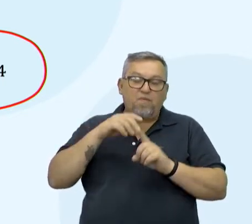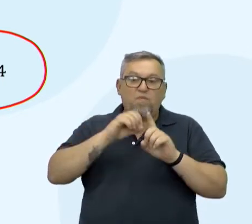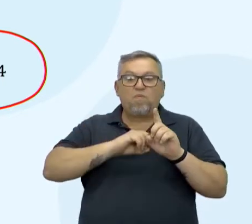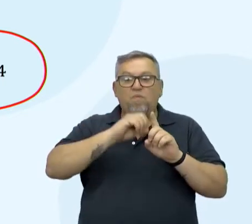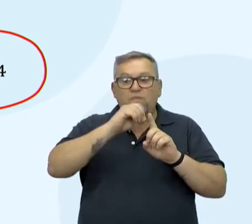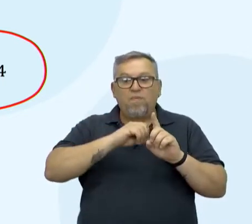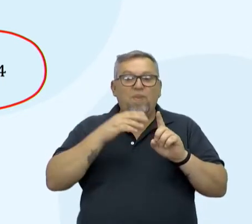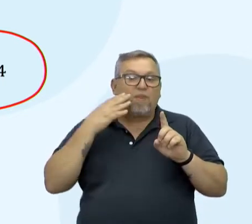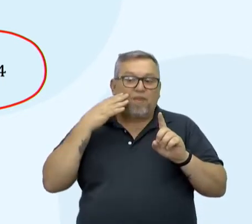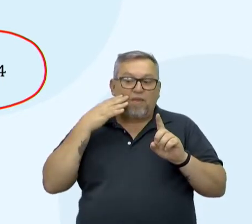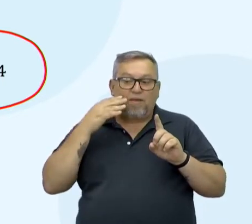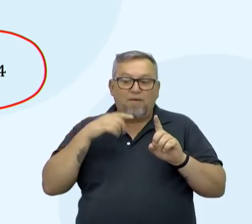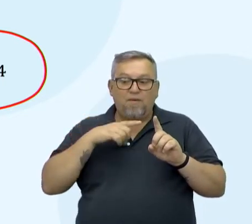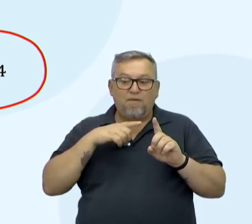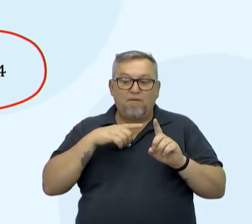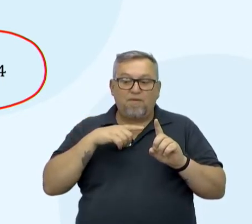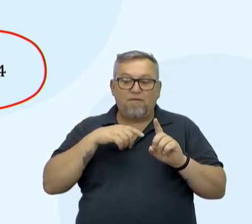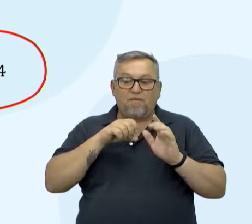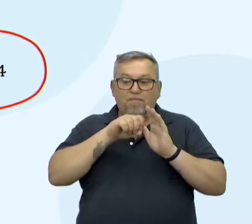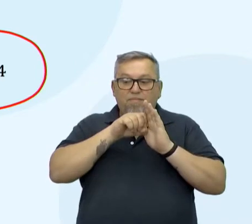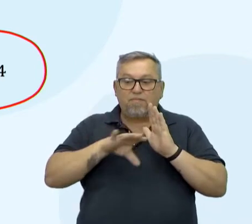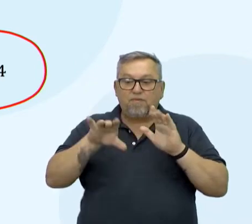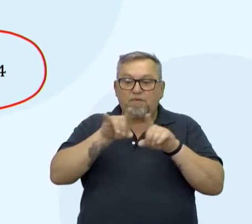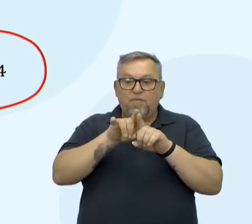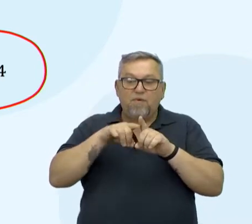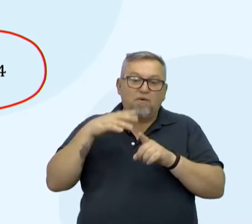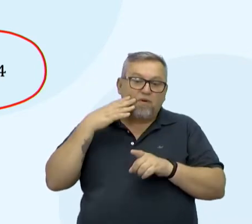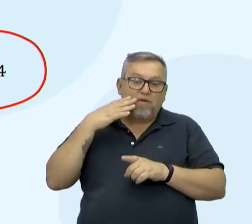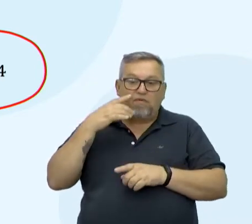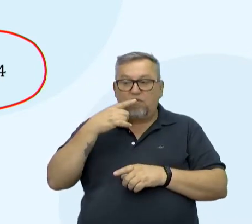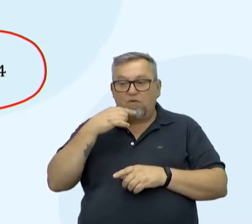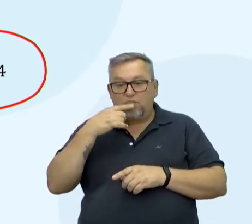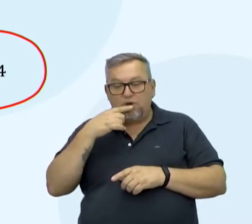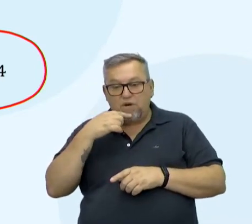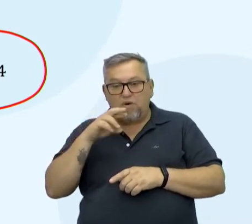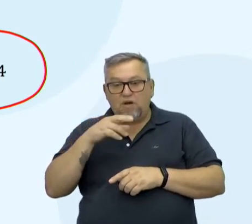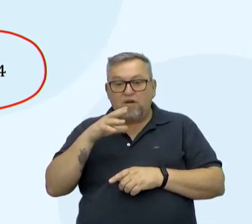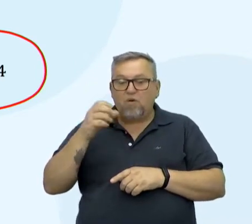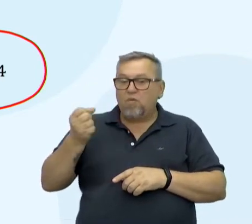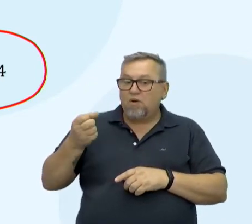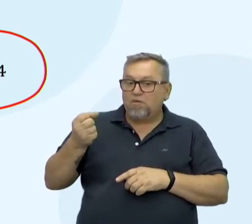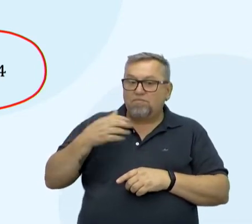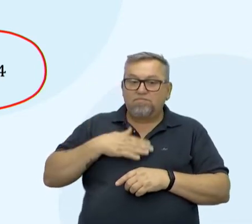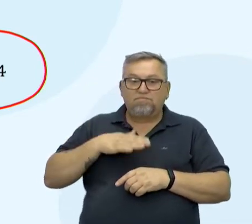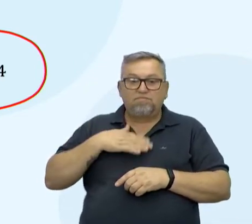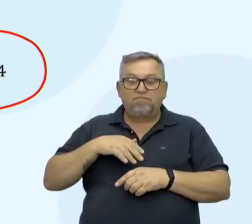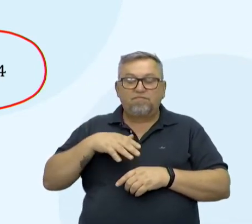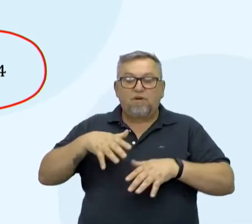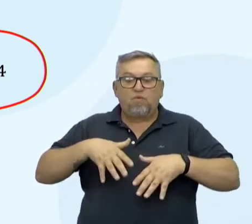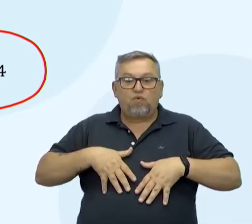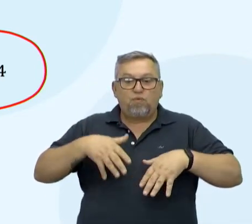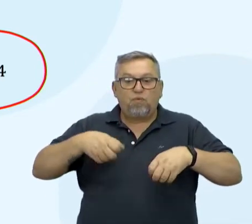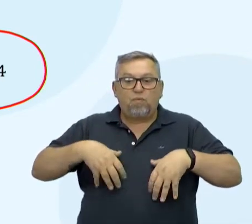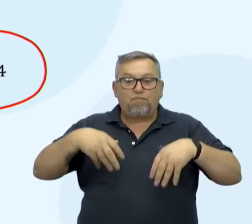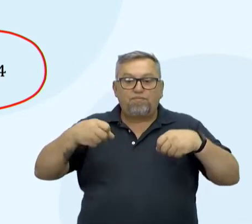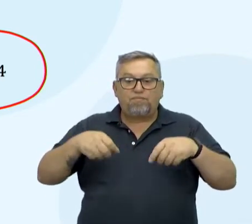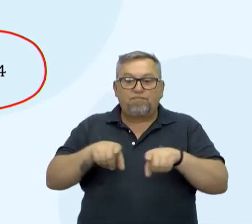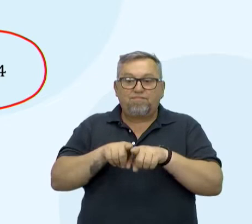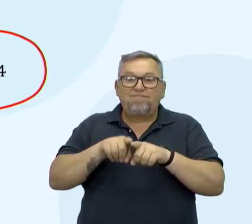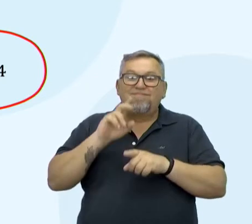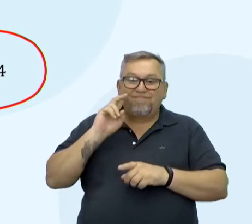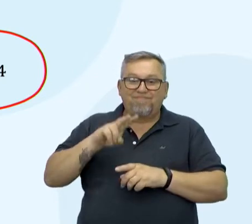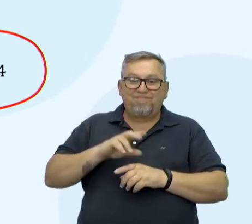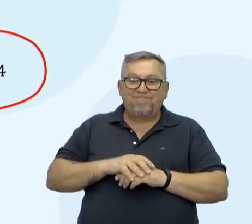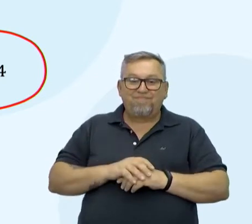eu sei qual é a frequência que está sendo emitida. Aí eu sei se está no infravermelho, se está no radiação gama, se está no raio-x, assim por diante. Beleza? Aí,